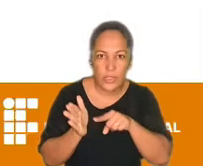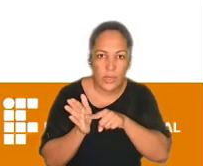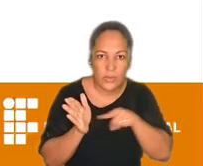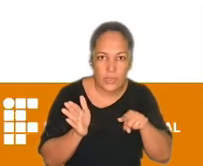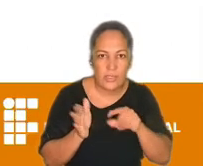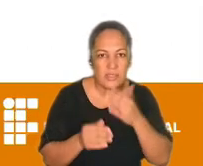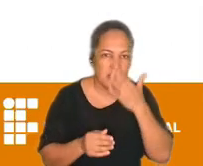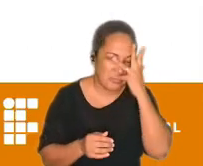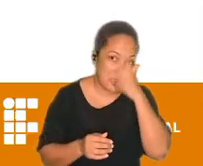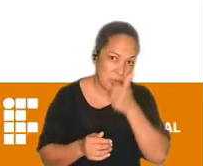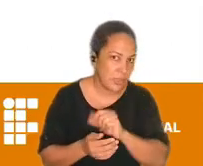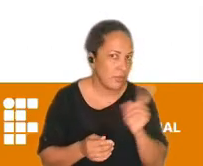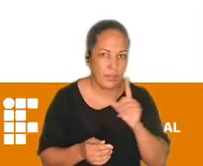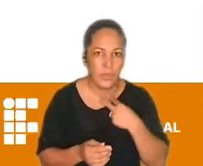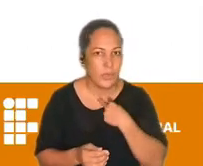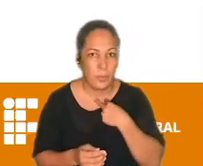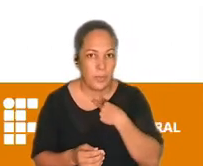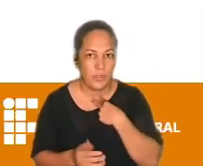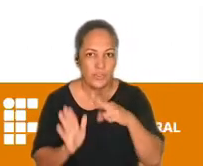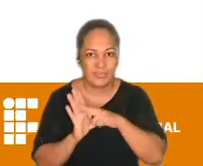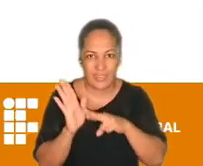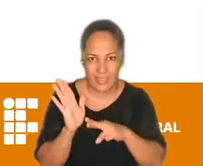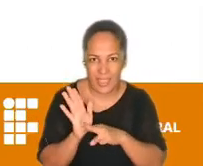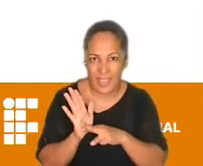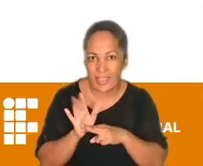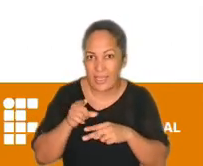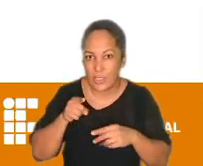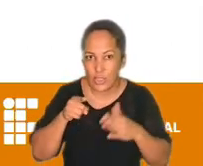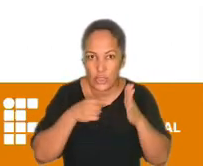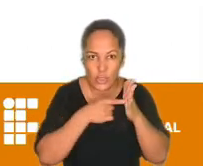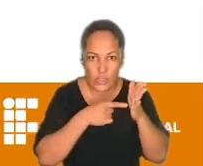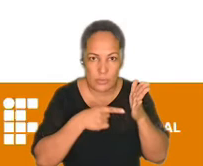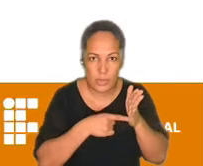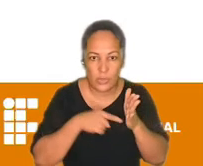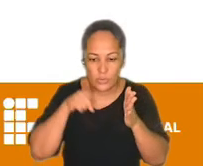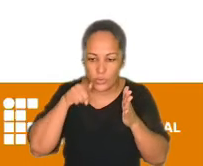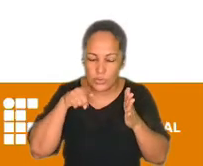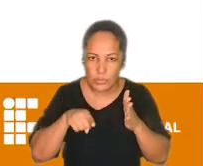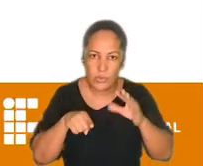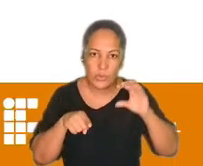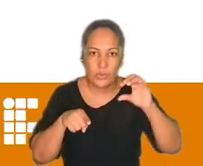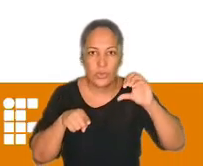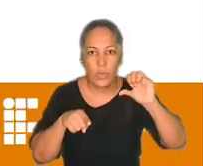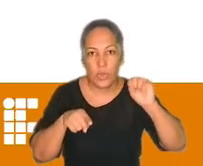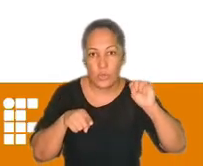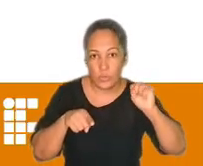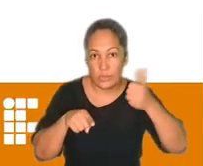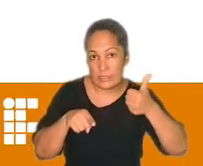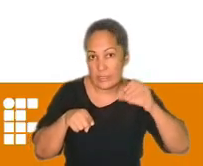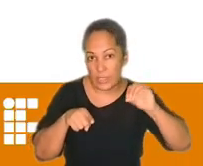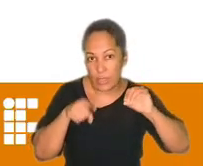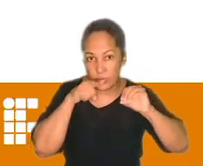é assim. Não funciona, tá? É 2 pontos para separar hora. E a hora segue a sequência normal